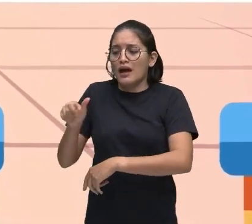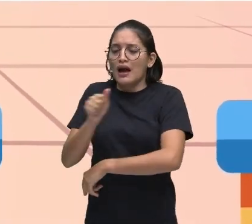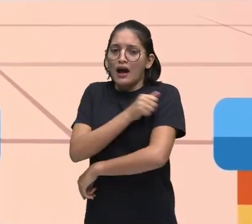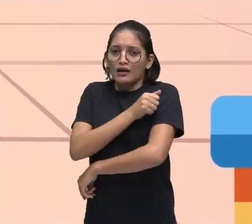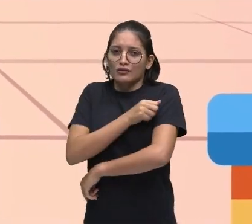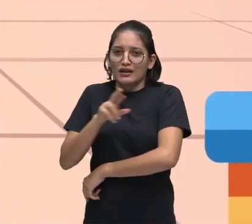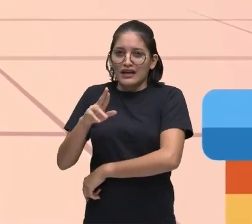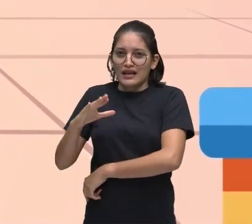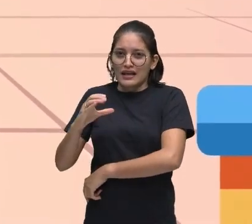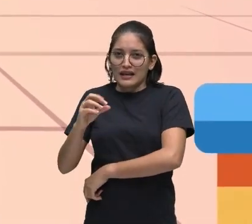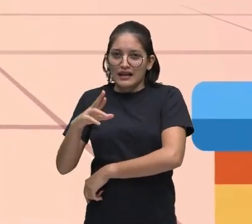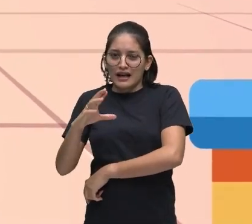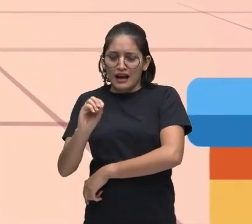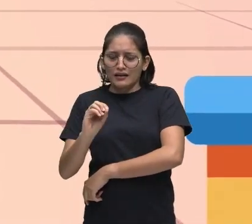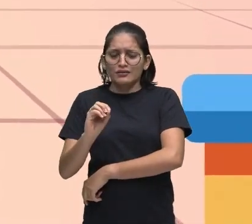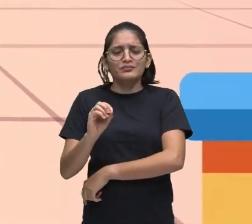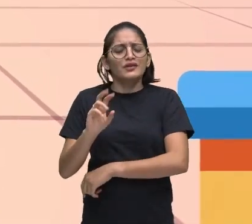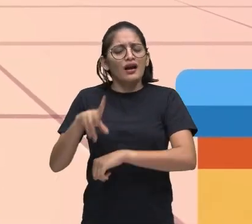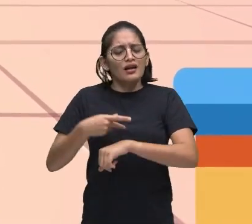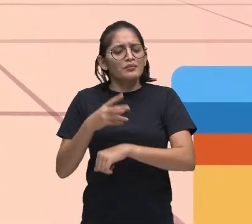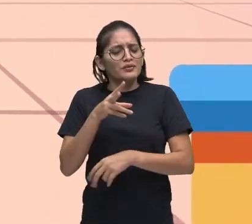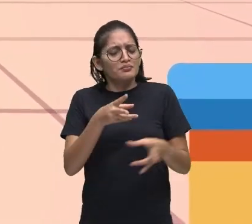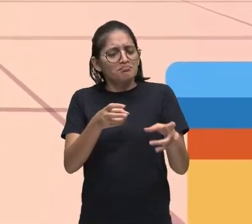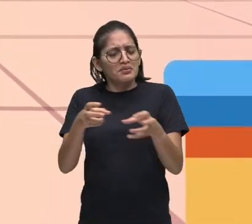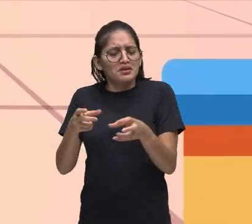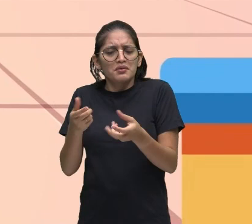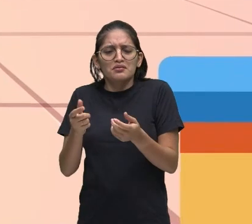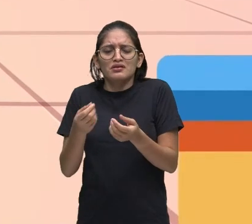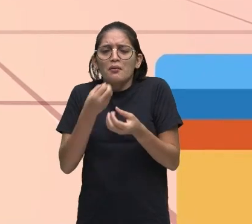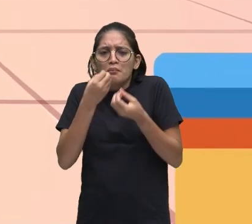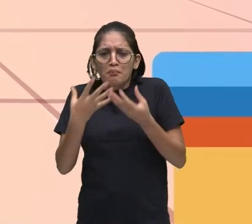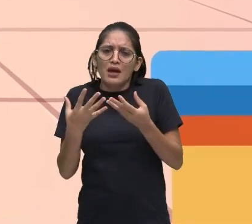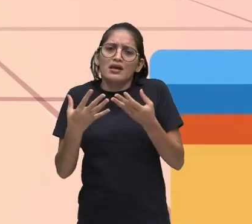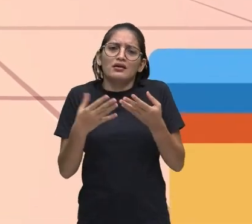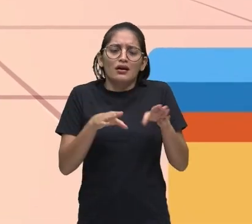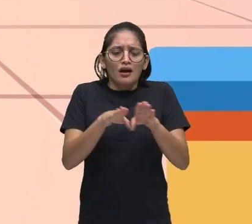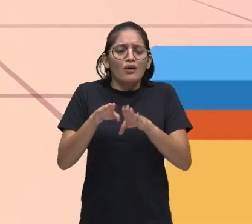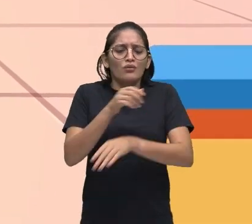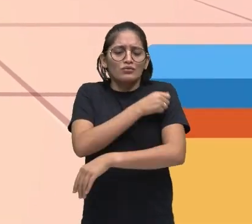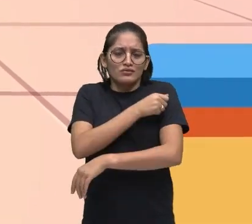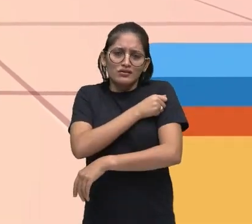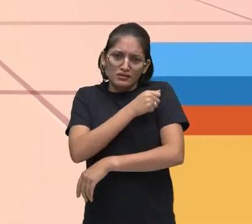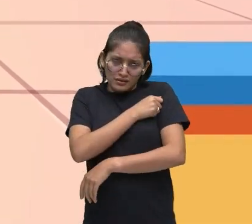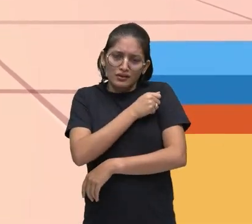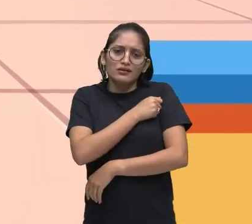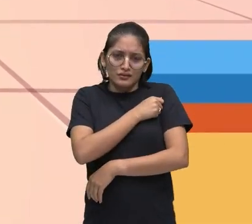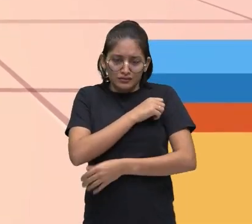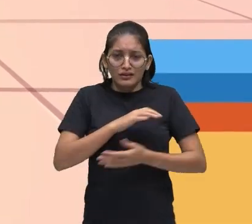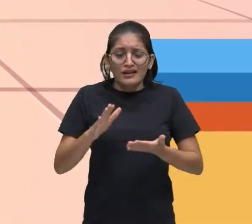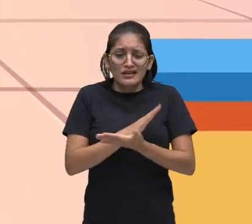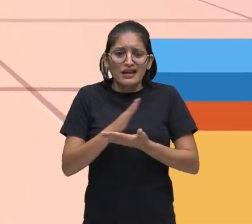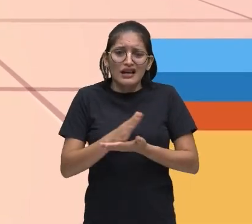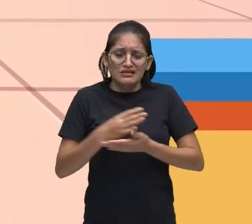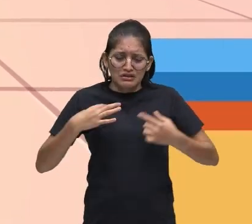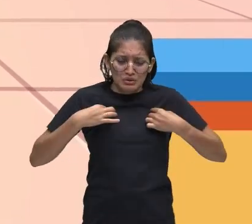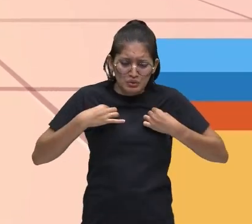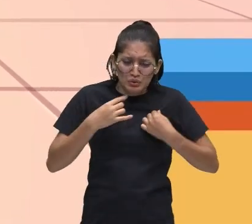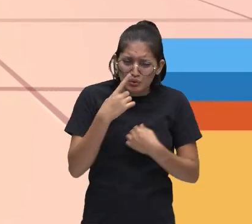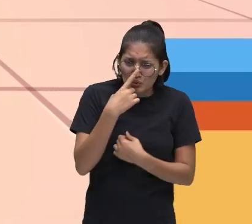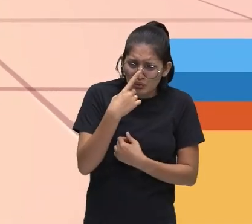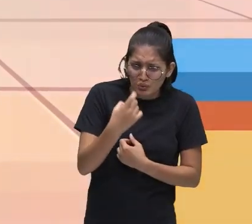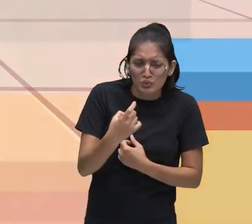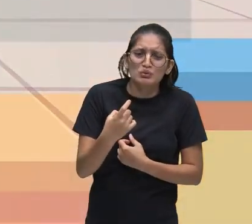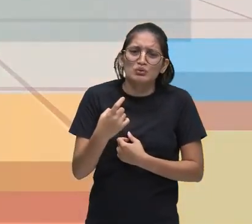aos poucos, notou que ele não se dava bem com os colegas da classe e muitas vezes as suas roupas estavam sujas e cheiravam mal.